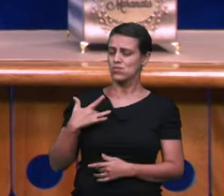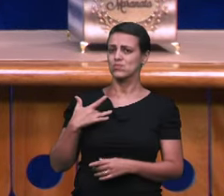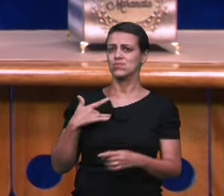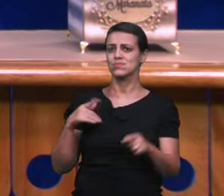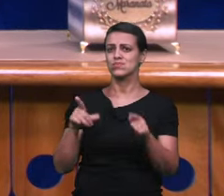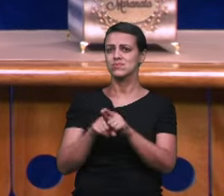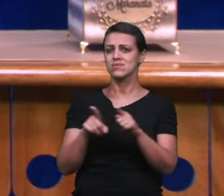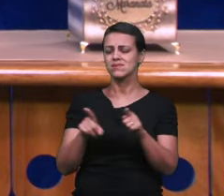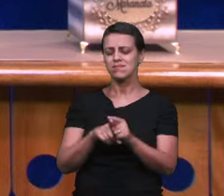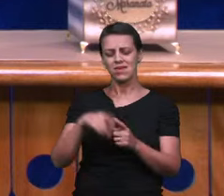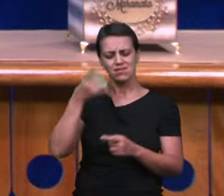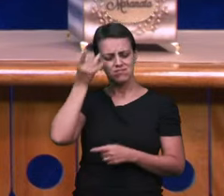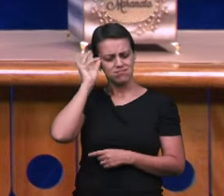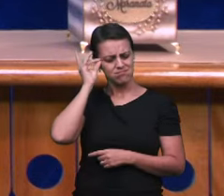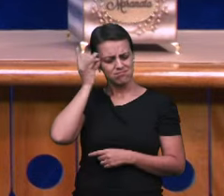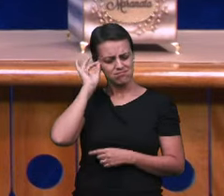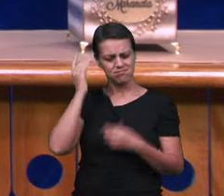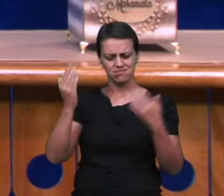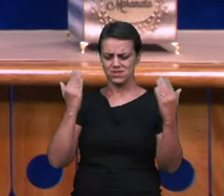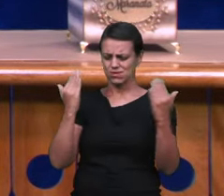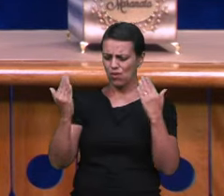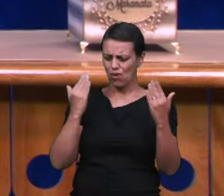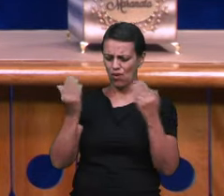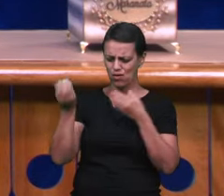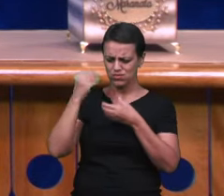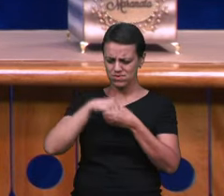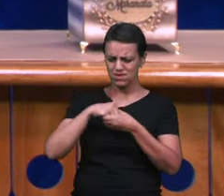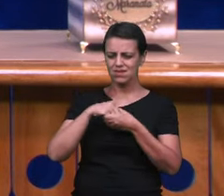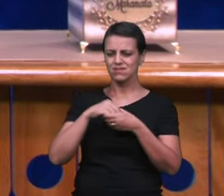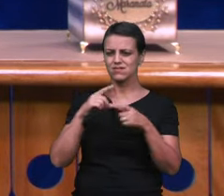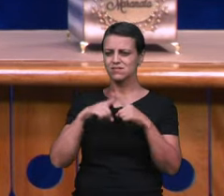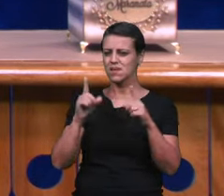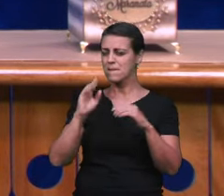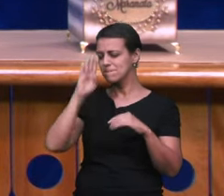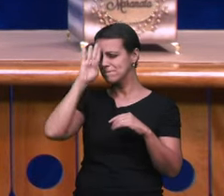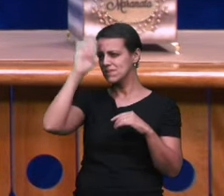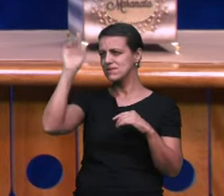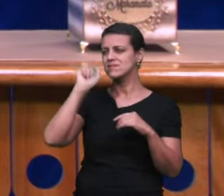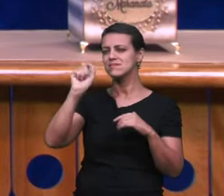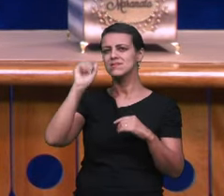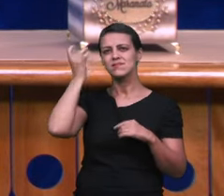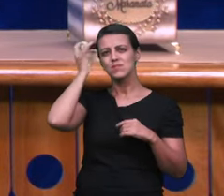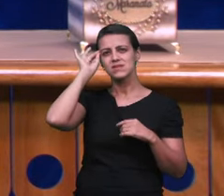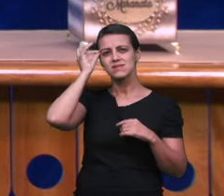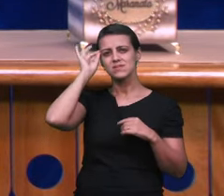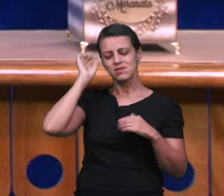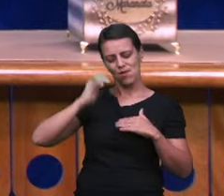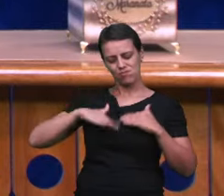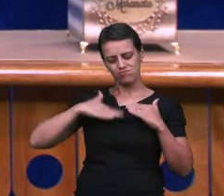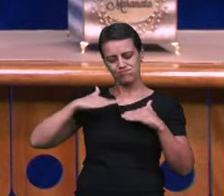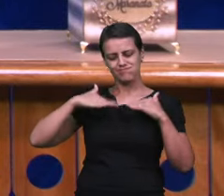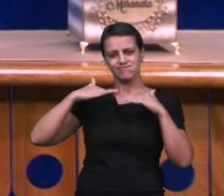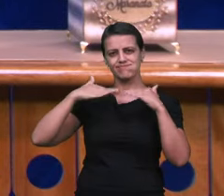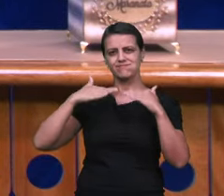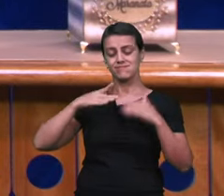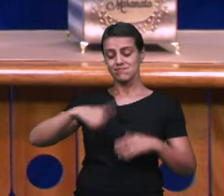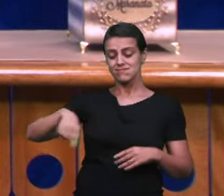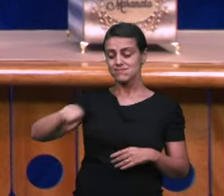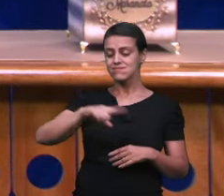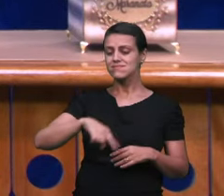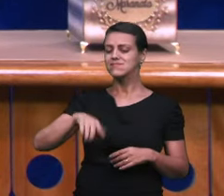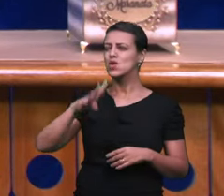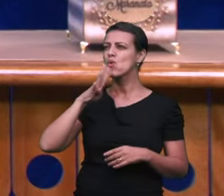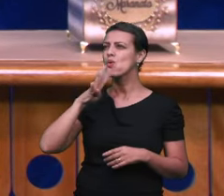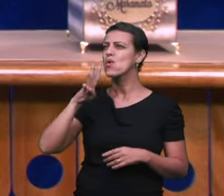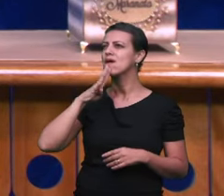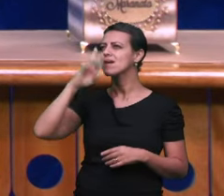Senhor, emocional, psicológico, mas sobretudo, Senhor, sob o aspecto espiritual. Que continuem, Senhor, Te